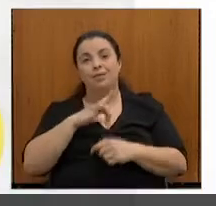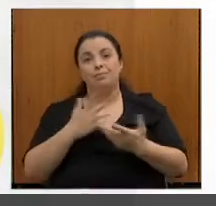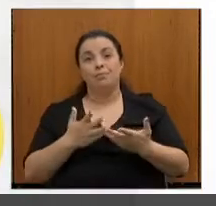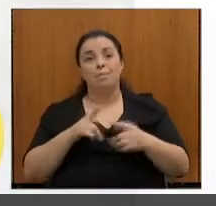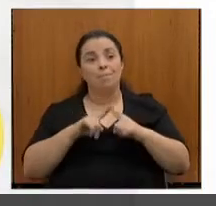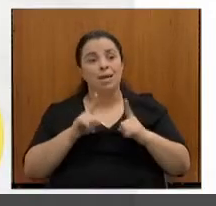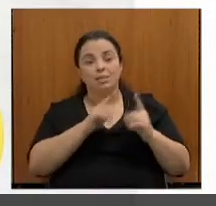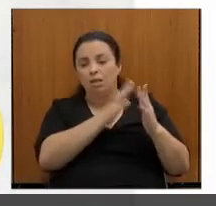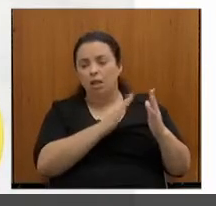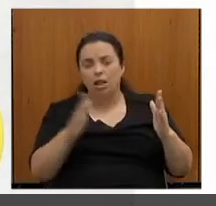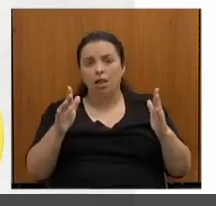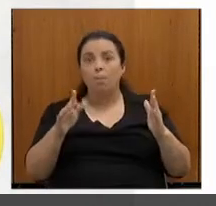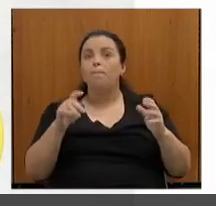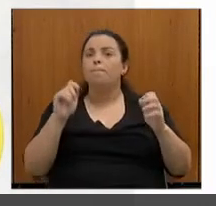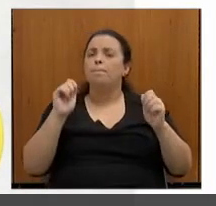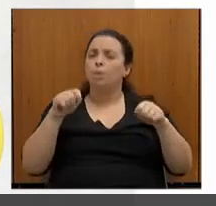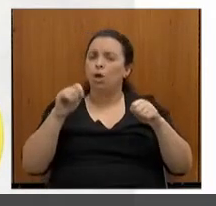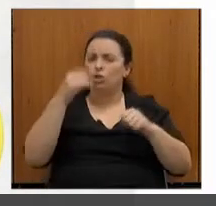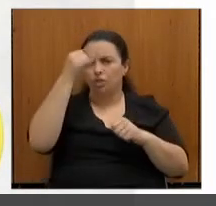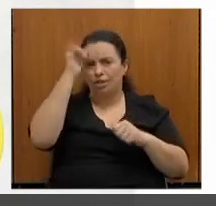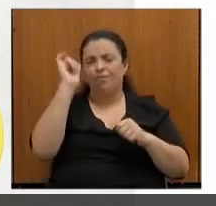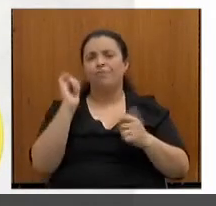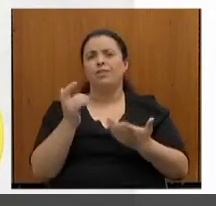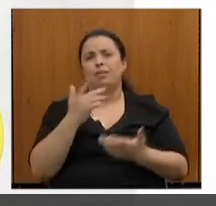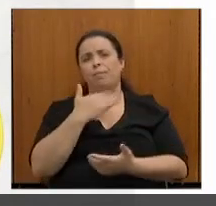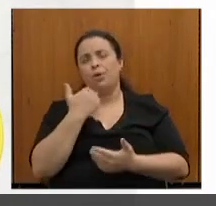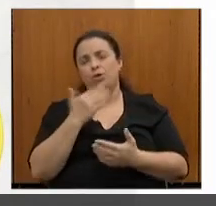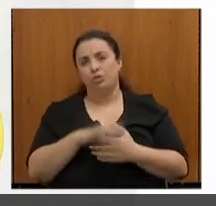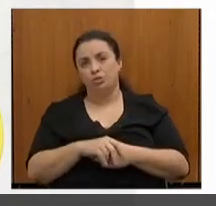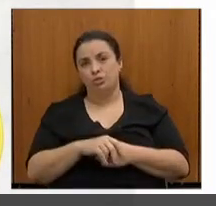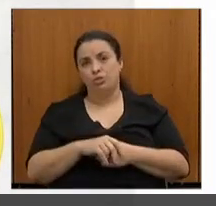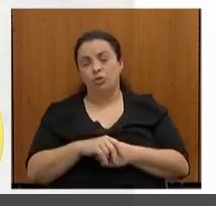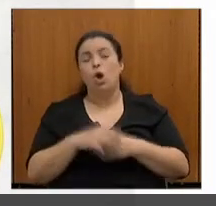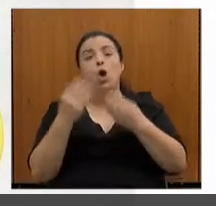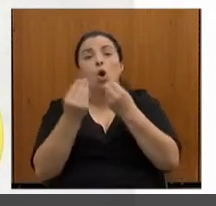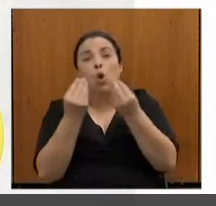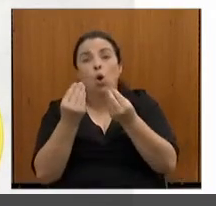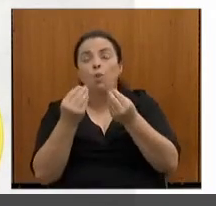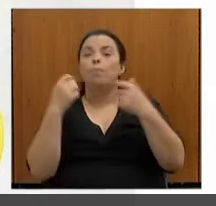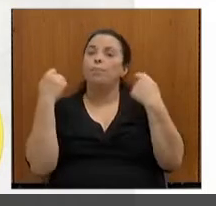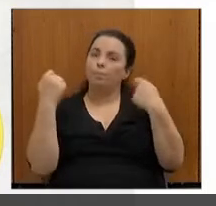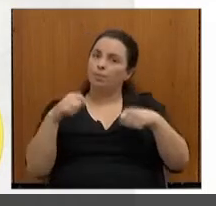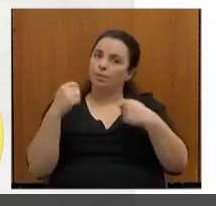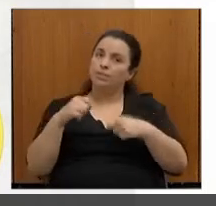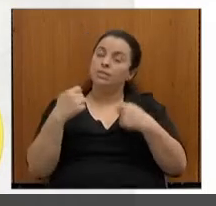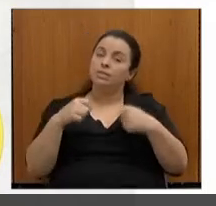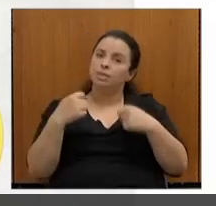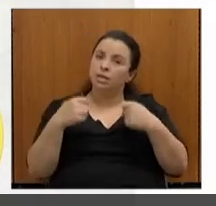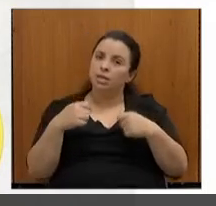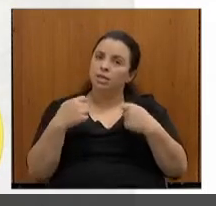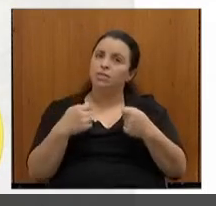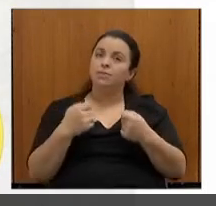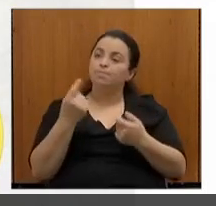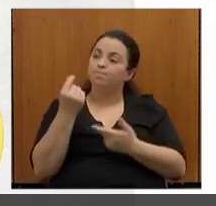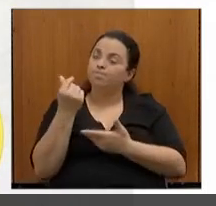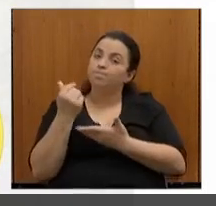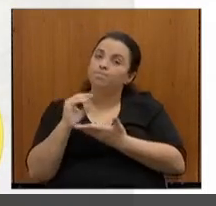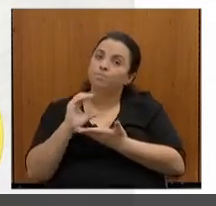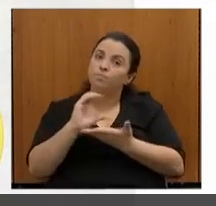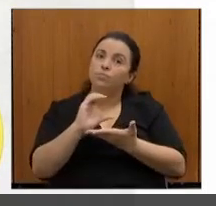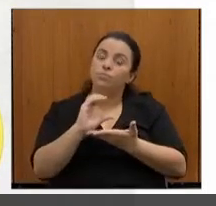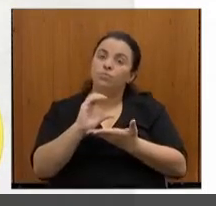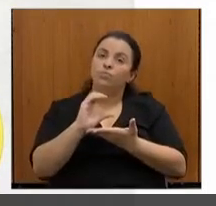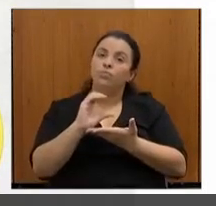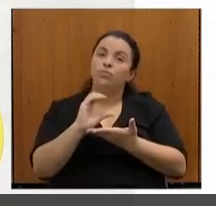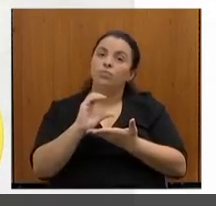evitável. É necessário que façamos um investimento nas condições